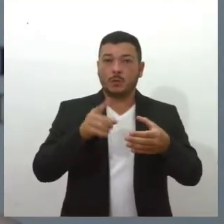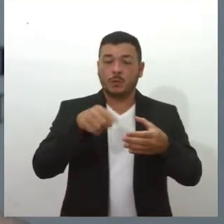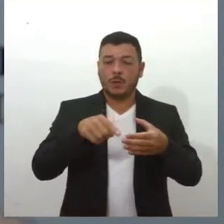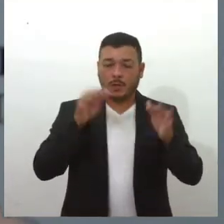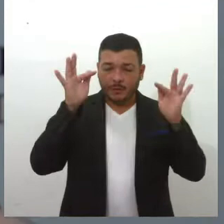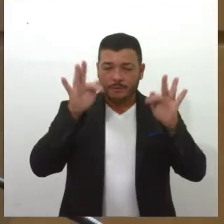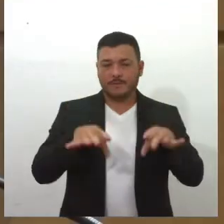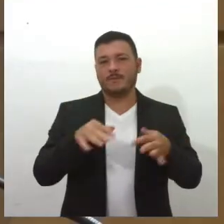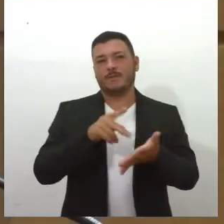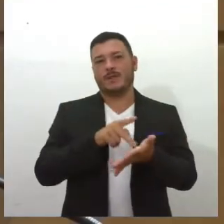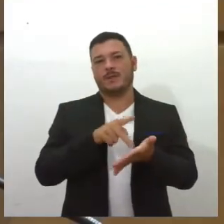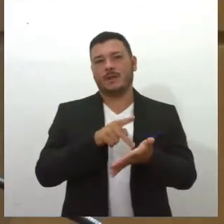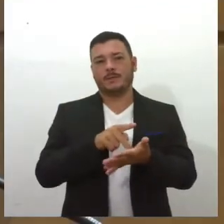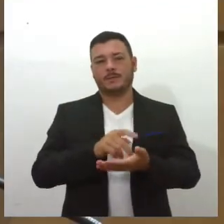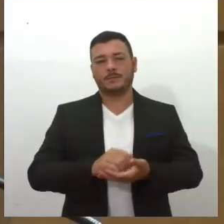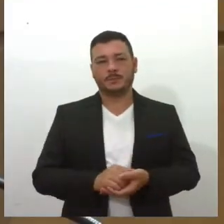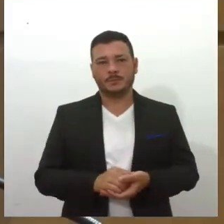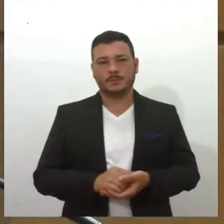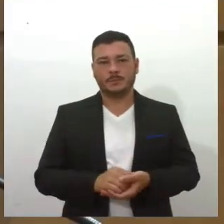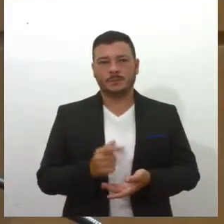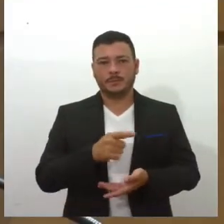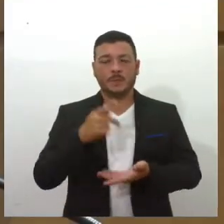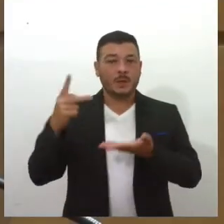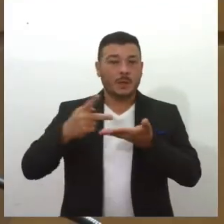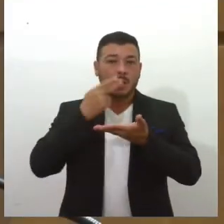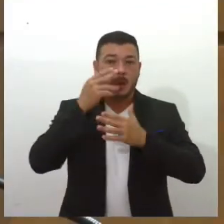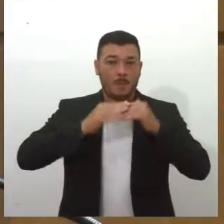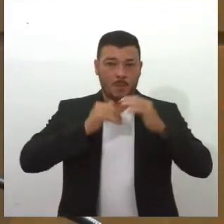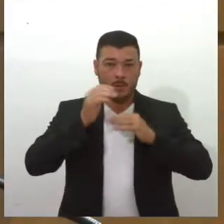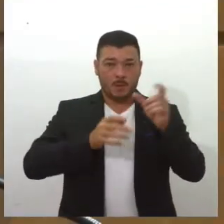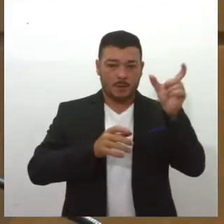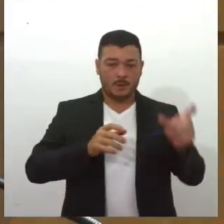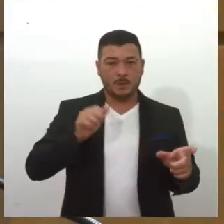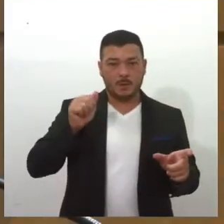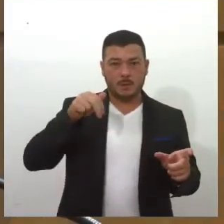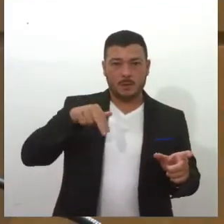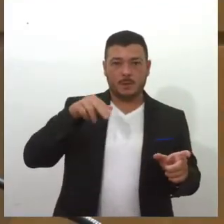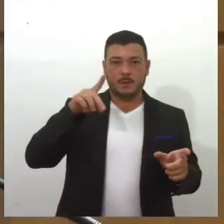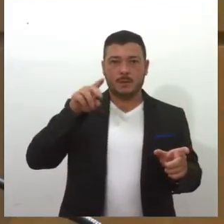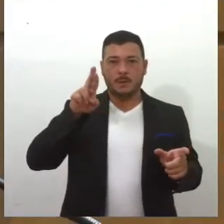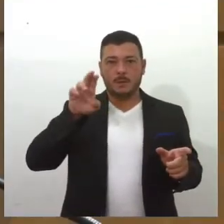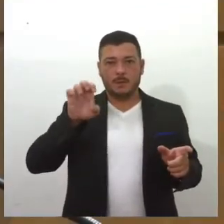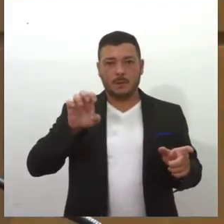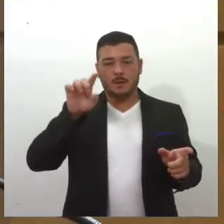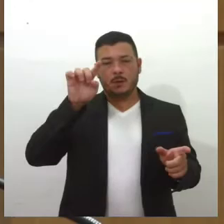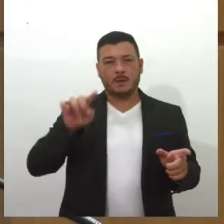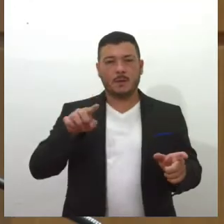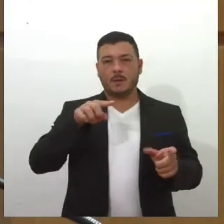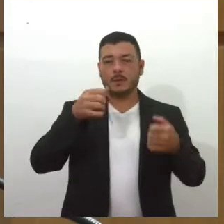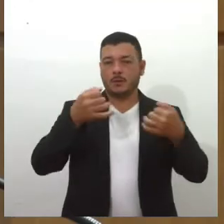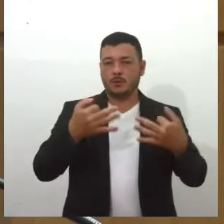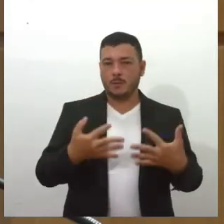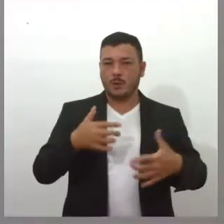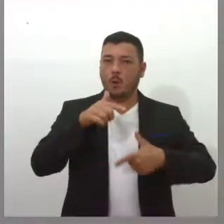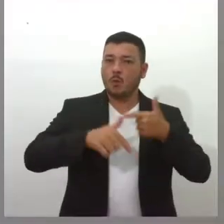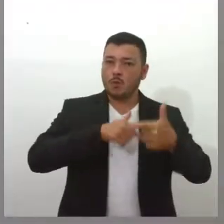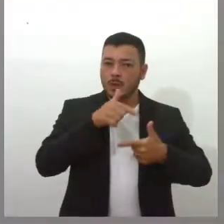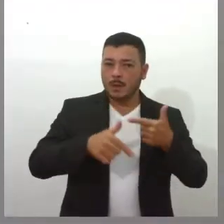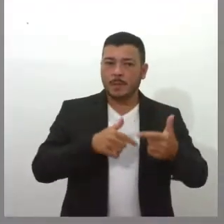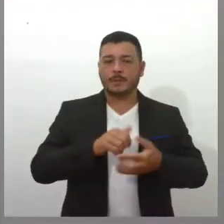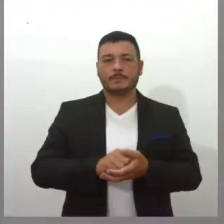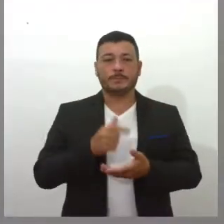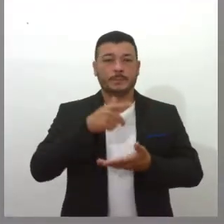finalmente valorizada. O cirurgião bucomaxilofacial André Silva Góes falou sobre a atuação do profissional. O